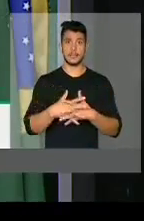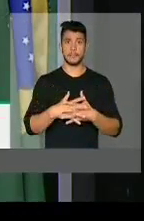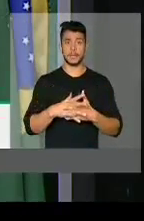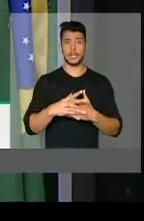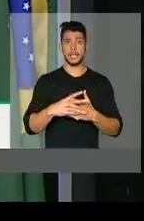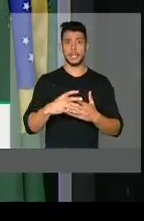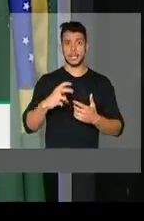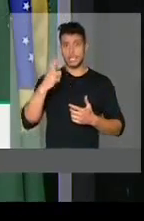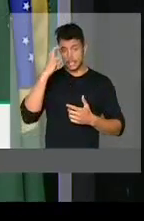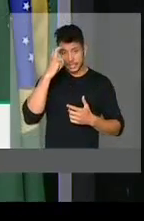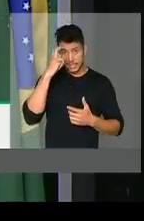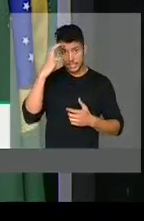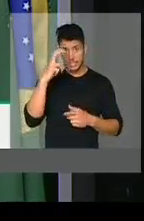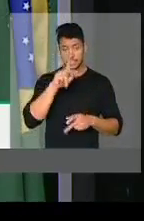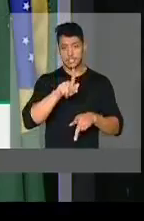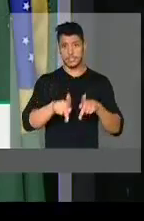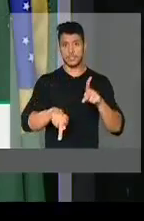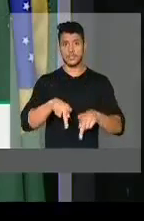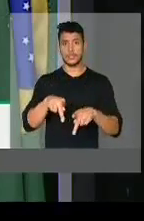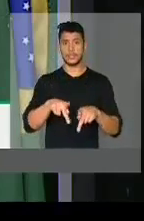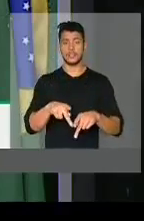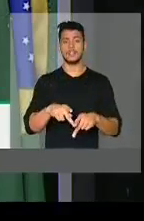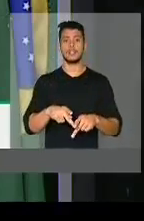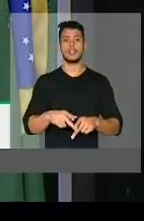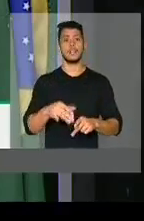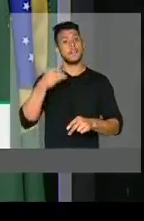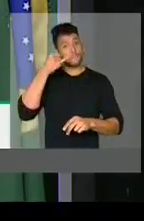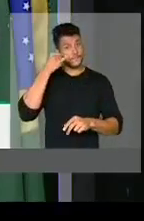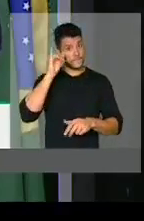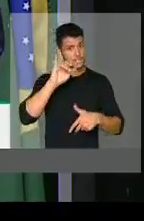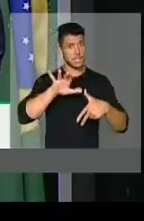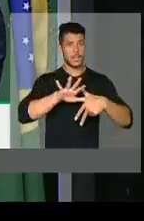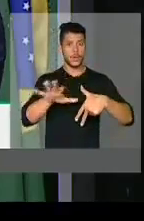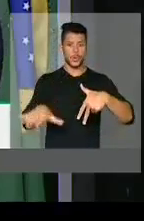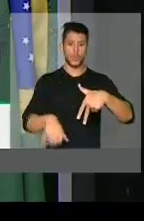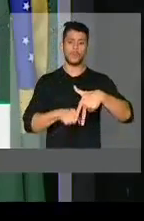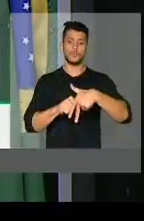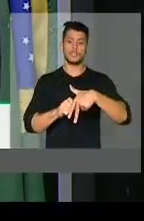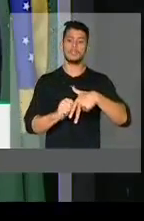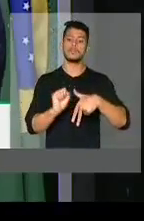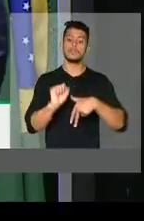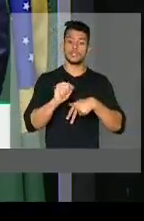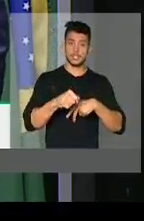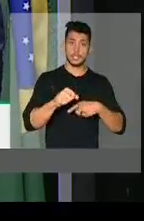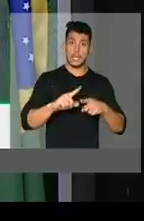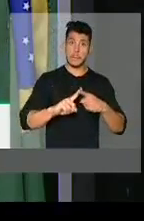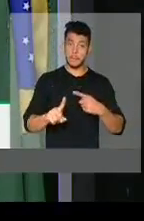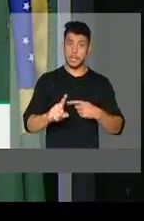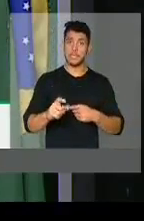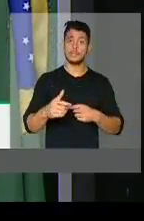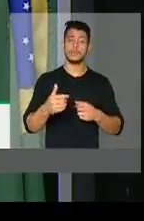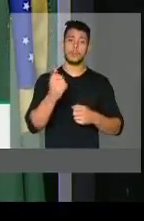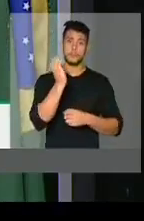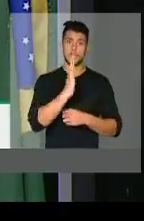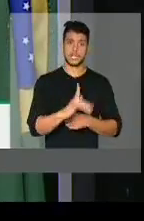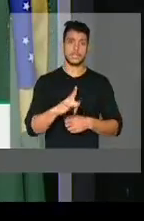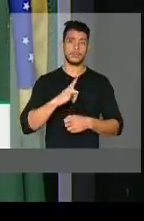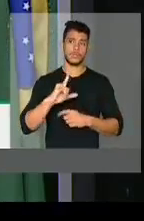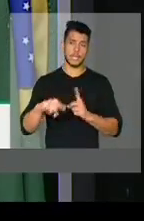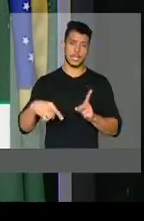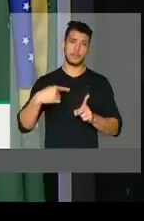nação. Combater a corrupção, sim, mas o Brasil tem que enfrentar muitos outros